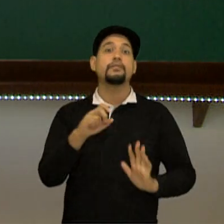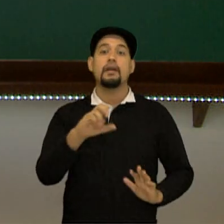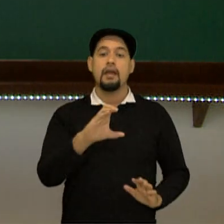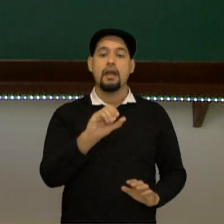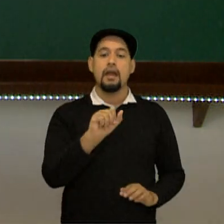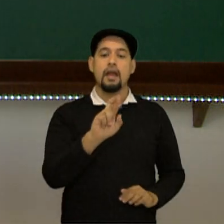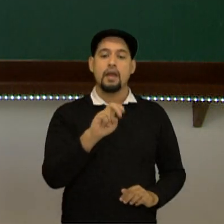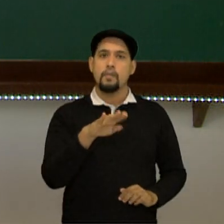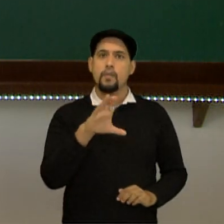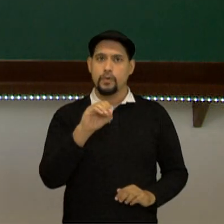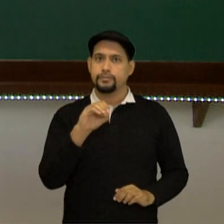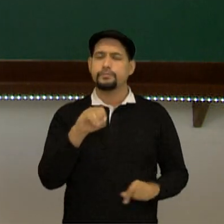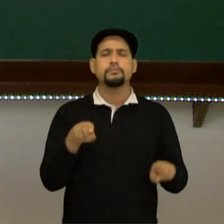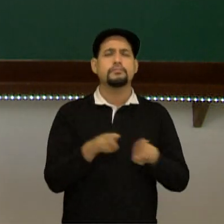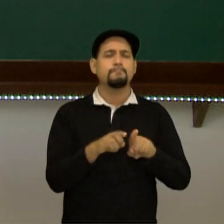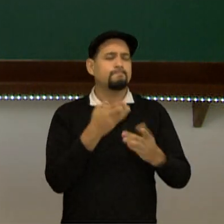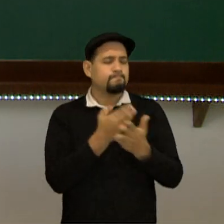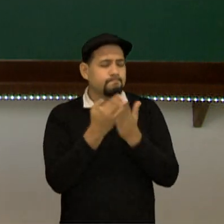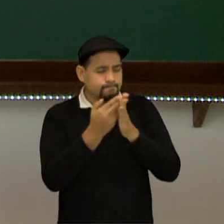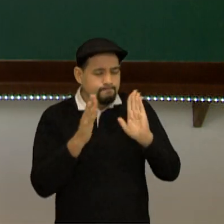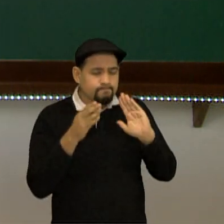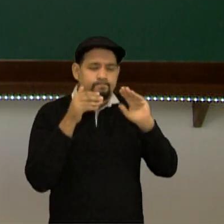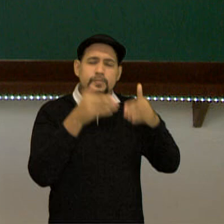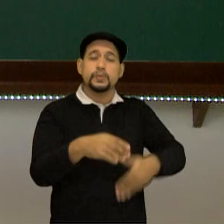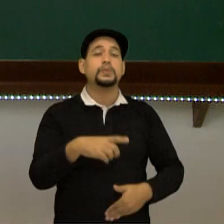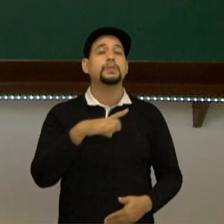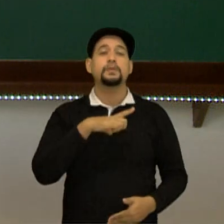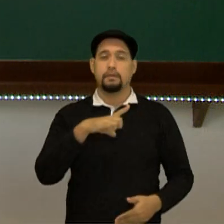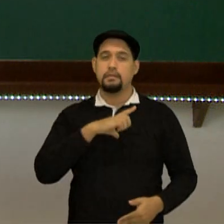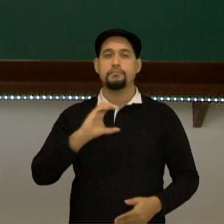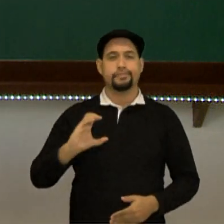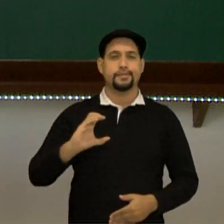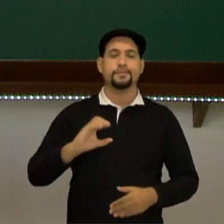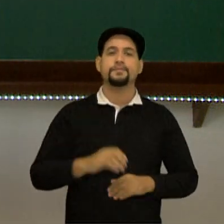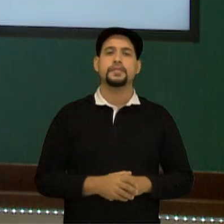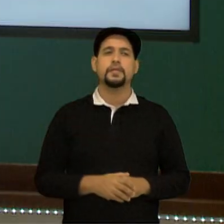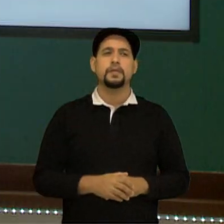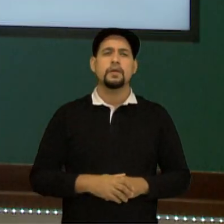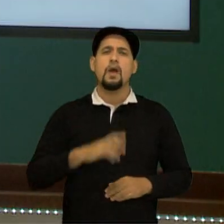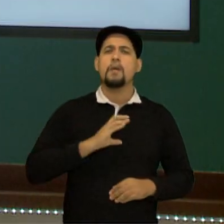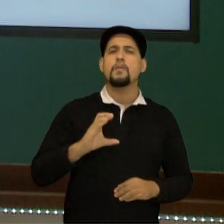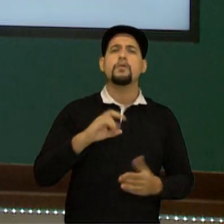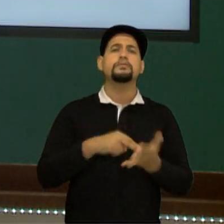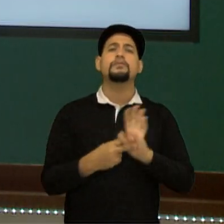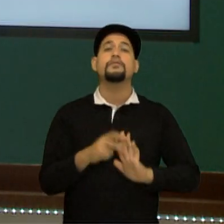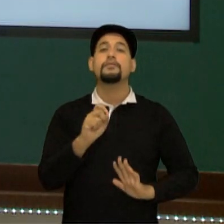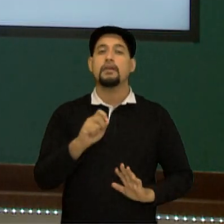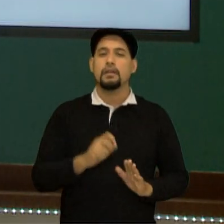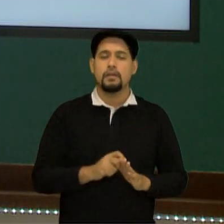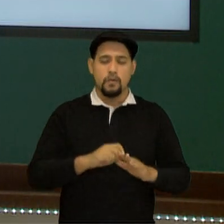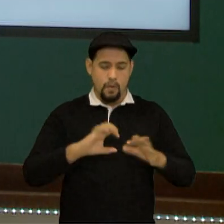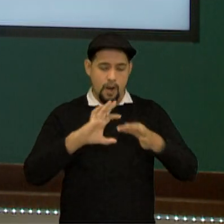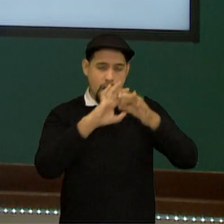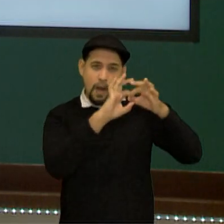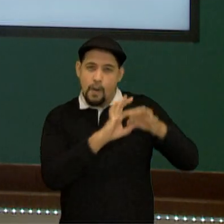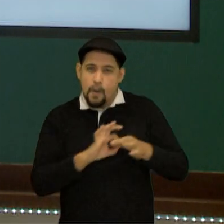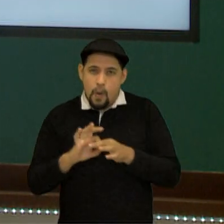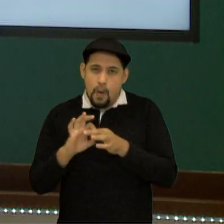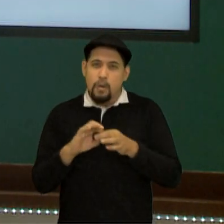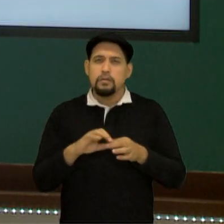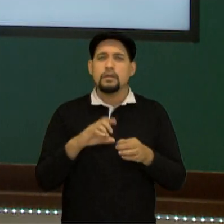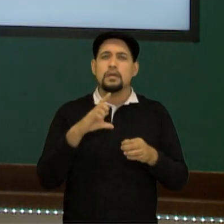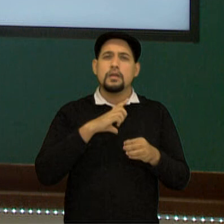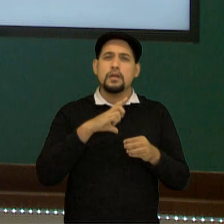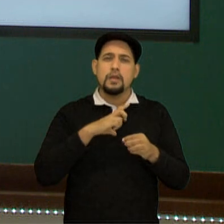Química orgânica é a química que estuda os compostos do carbono. O carbono, ele é um átomozinho bastante interessante e